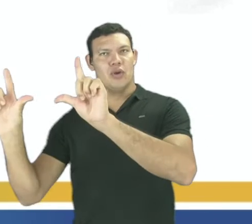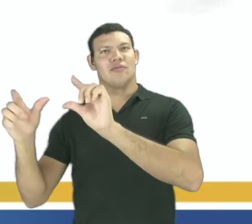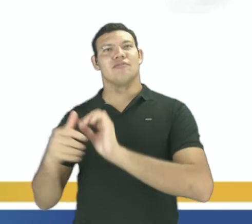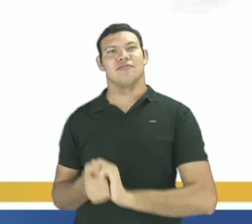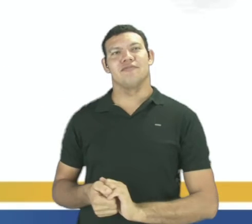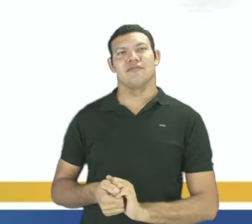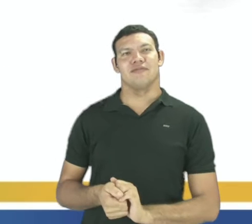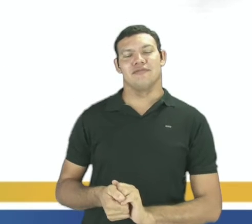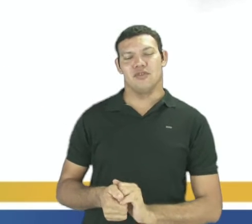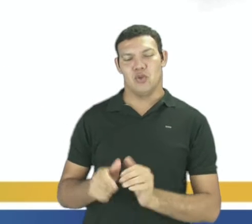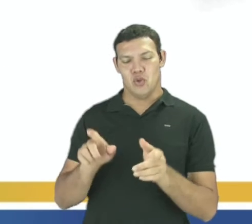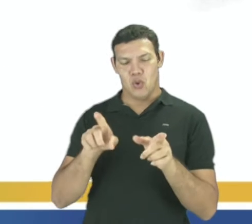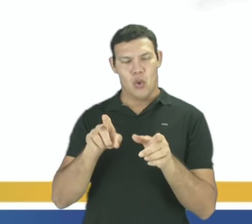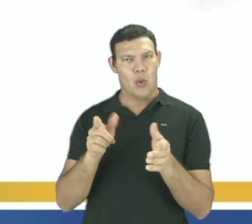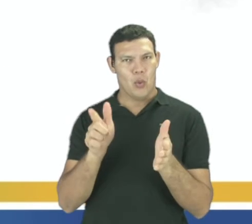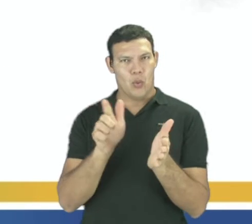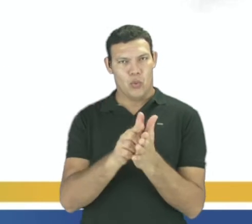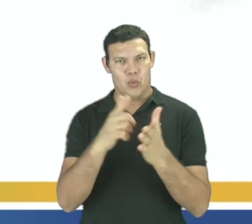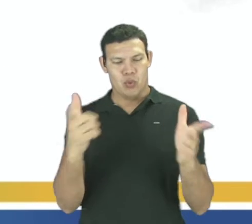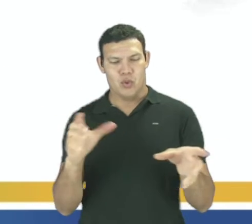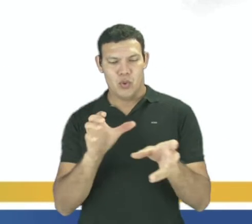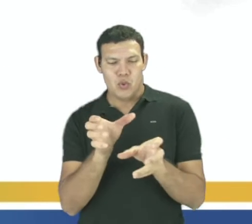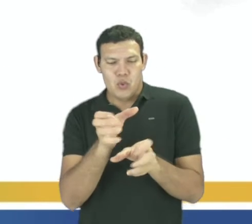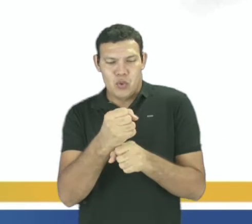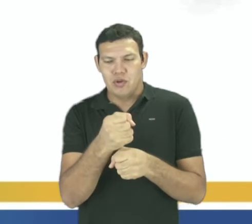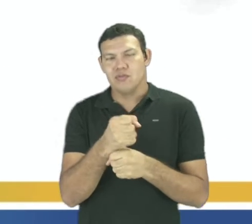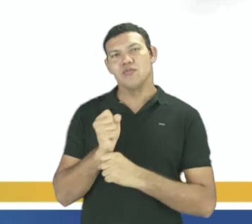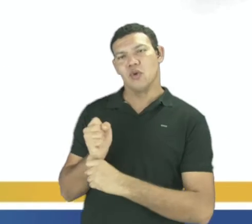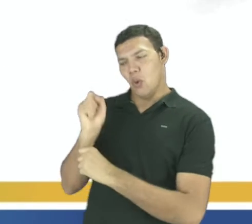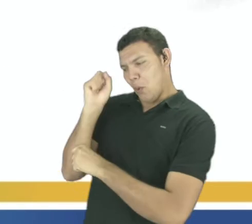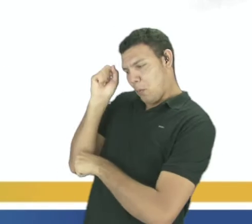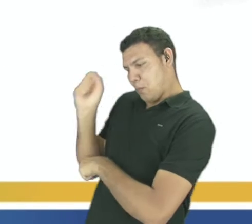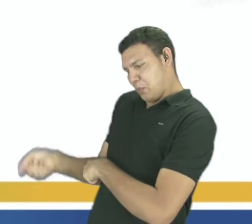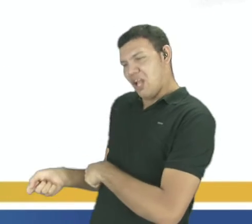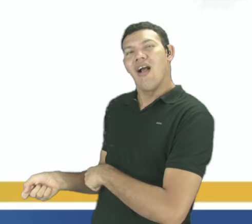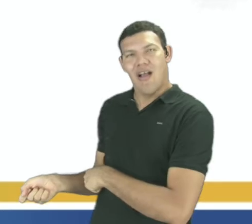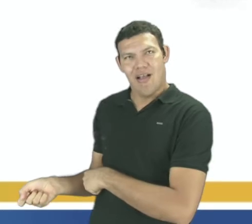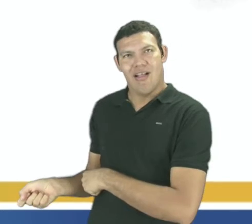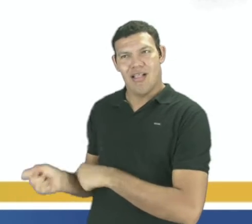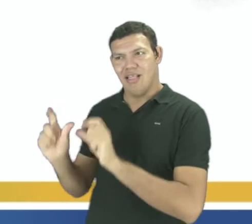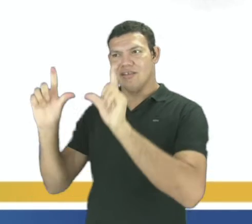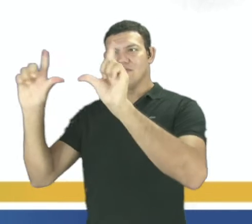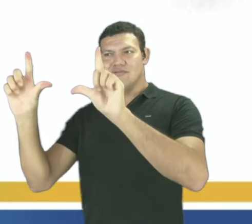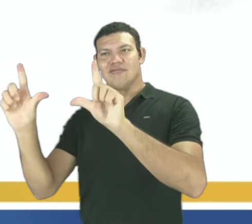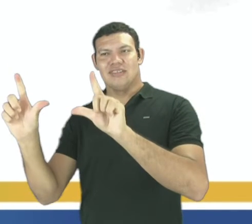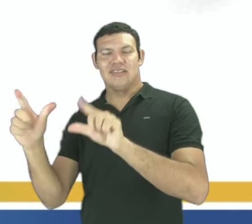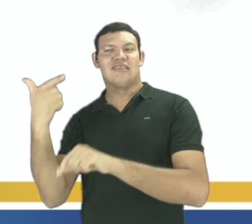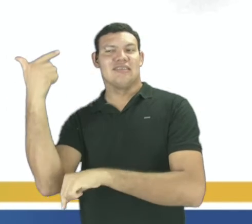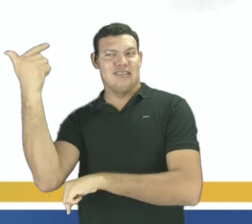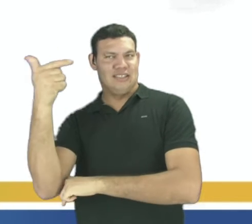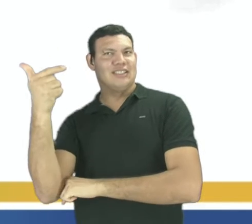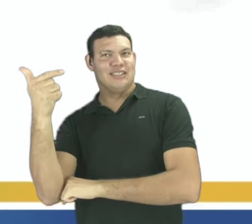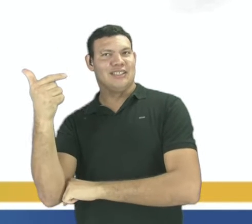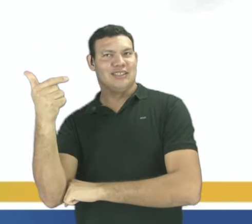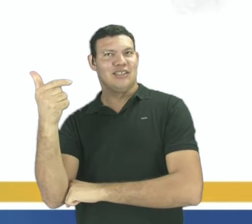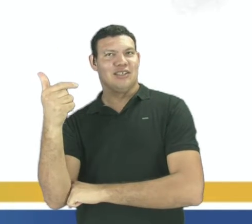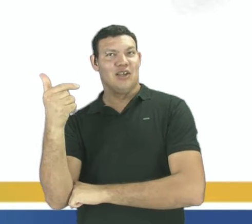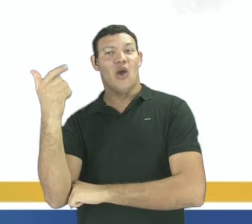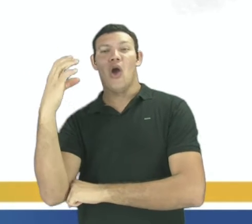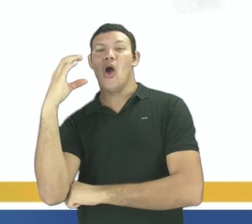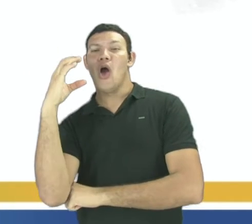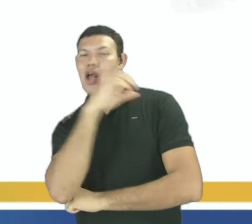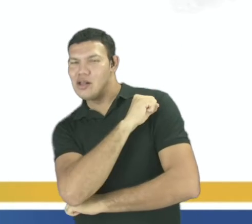jornal na mão de Garfield e percebe ser a segunda mais veloz. Entendem? Aqui temos uma